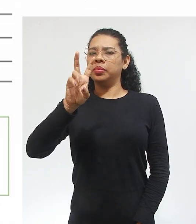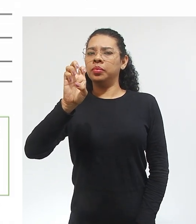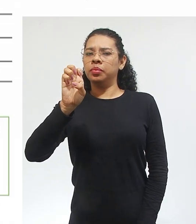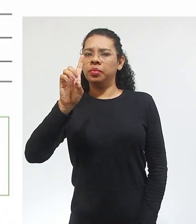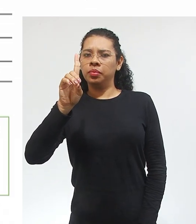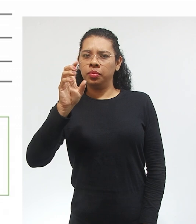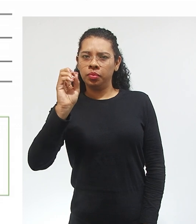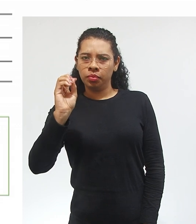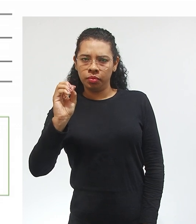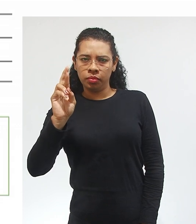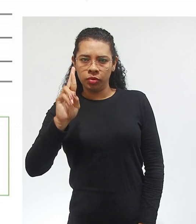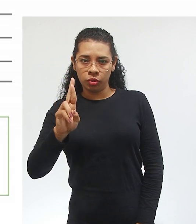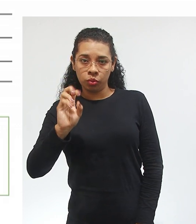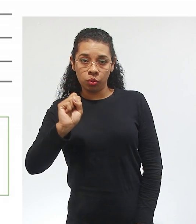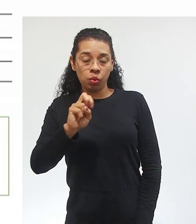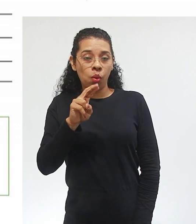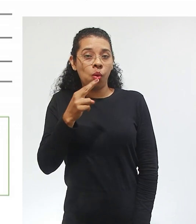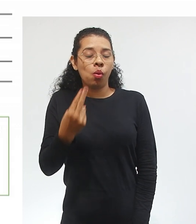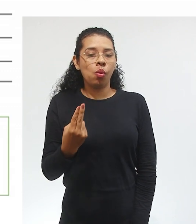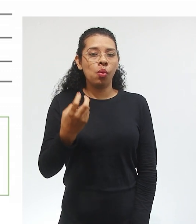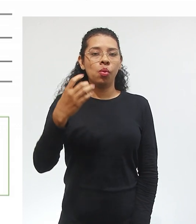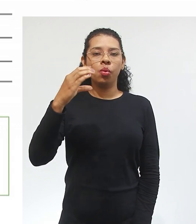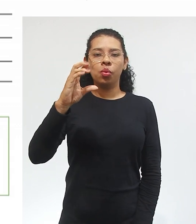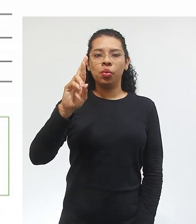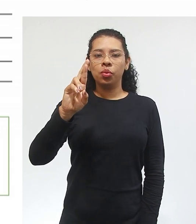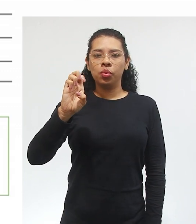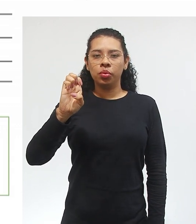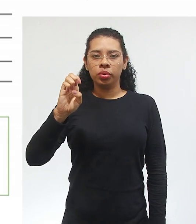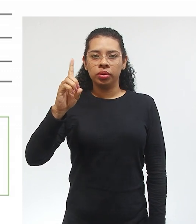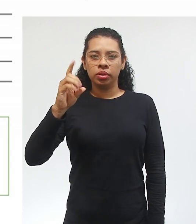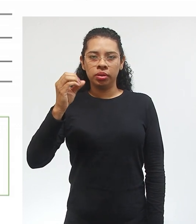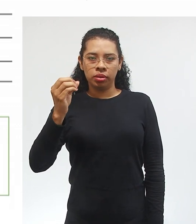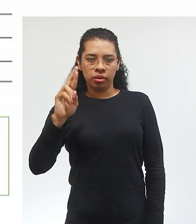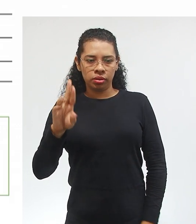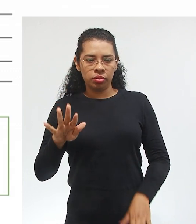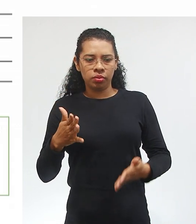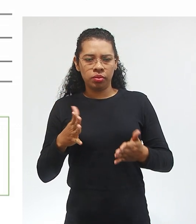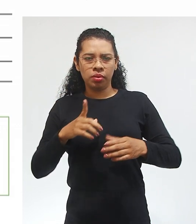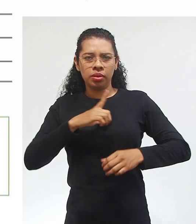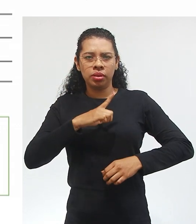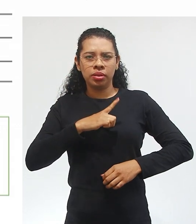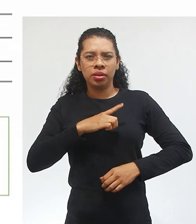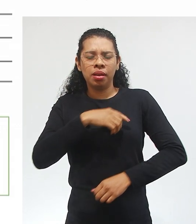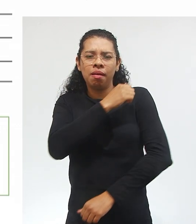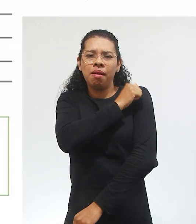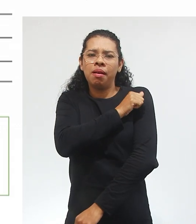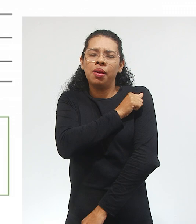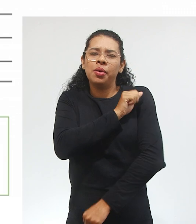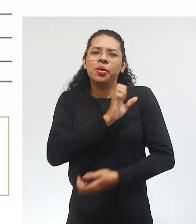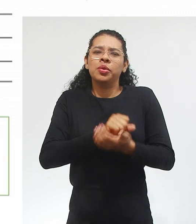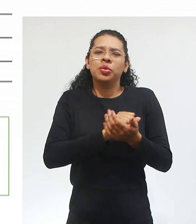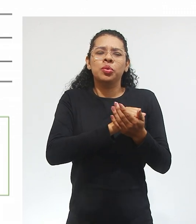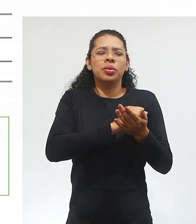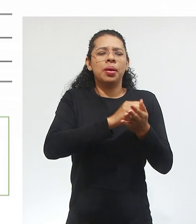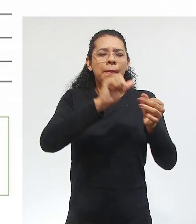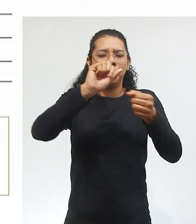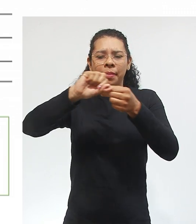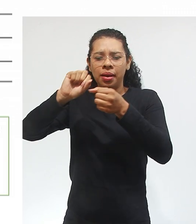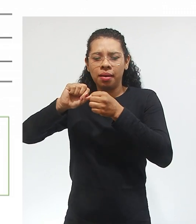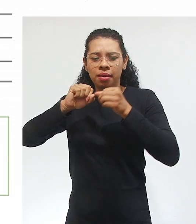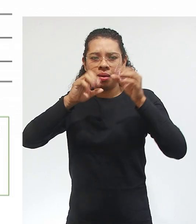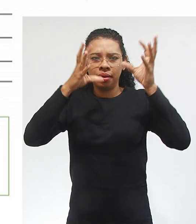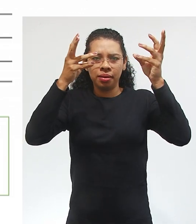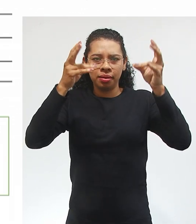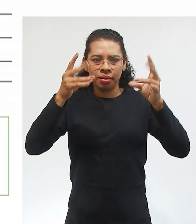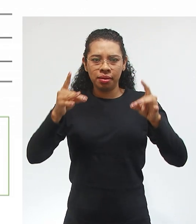saldo devedor. Já vi muito aluno fazendo o contrário. Faz aqui certinho, mas no momento coloca os 8.500 aqui. Não, gente, pelo amor de Deus, né?